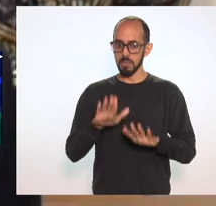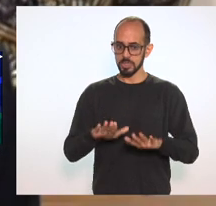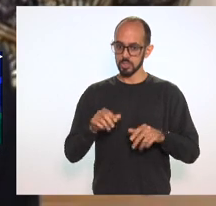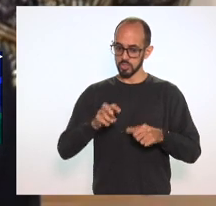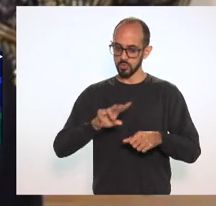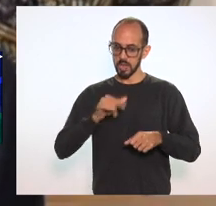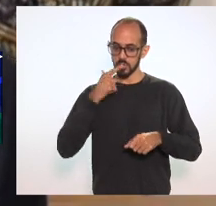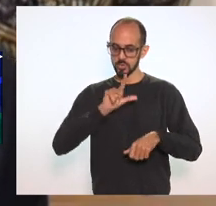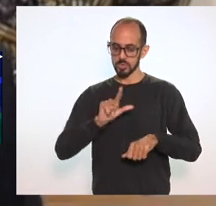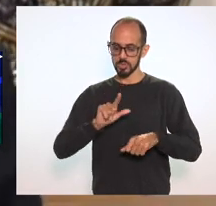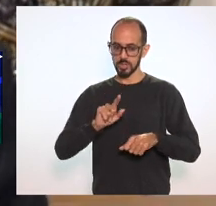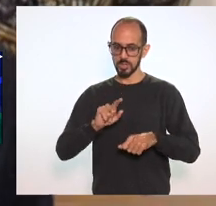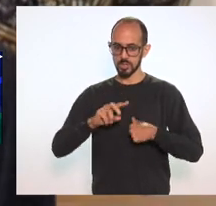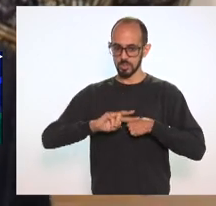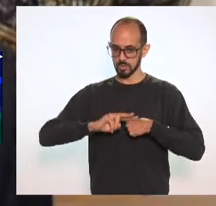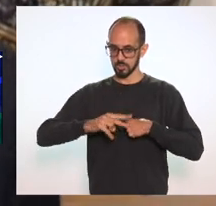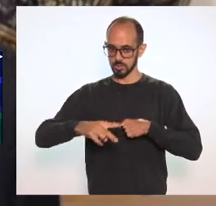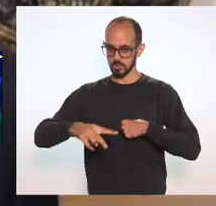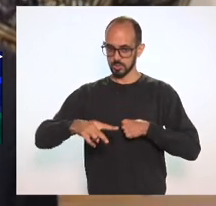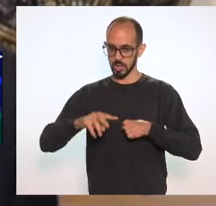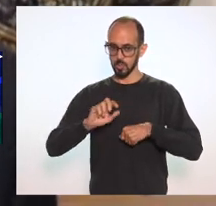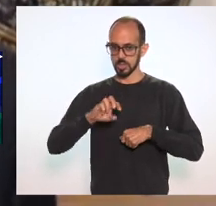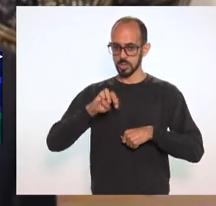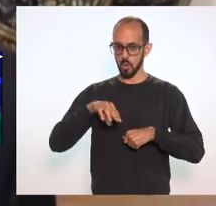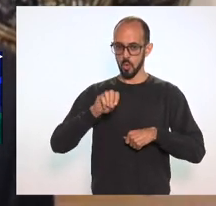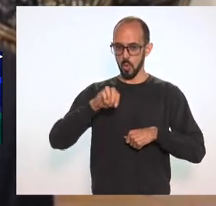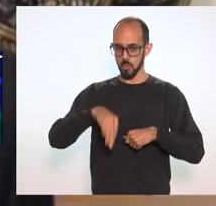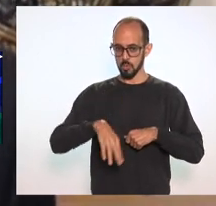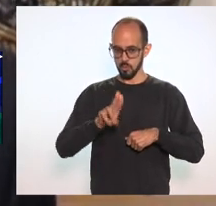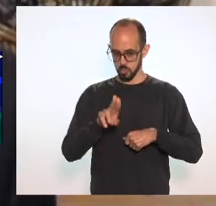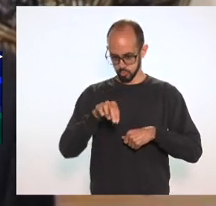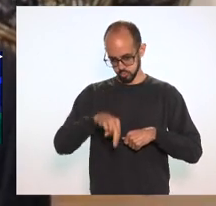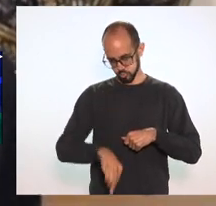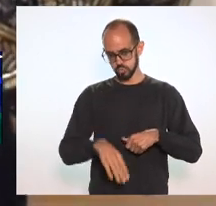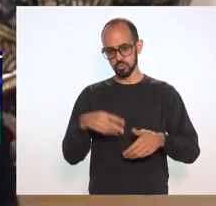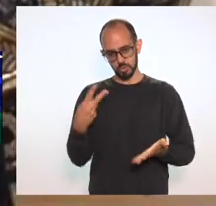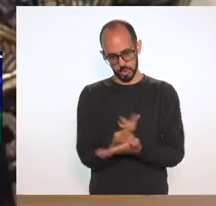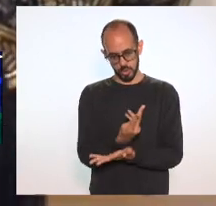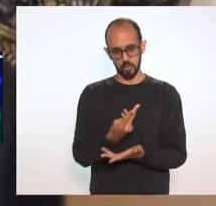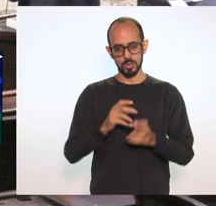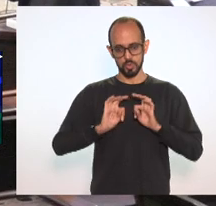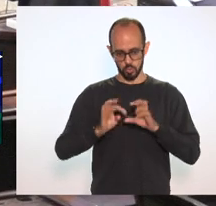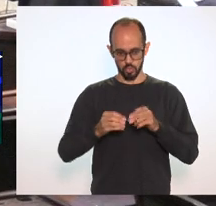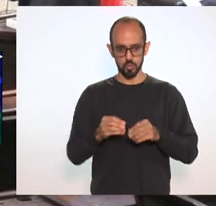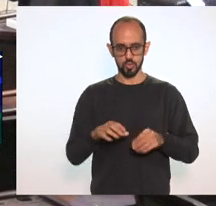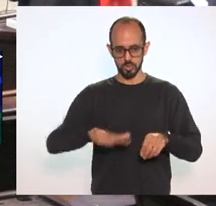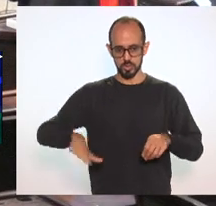tá acontecendo com nome as crianças Obrigado Presidente André Ceciliano